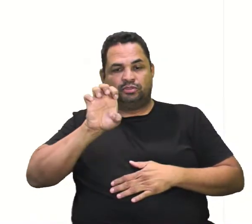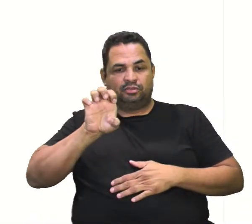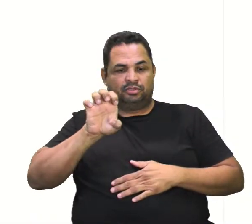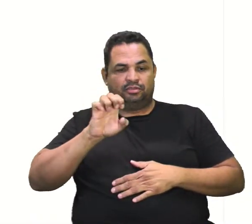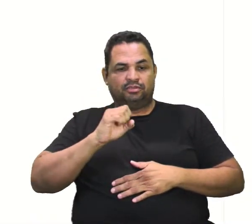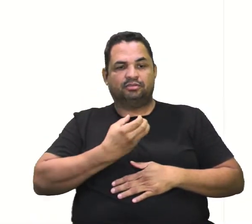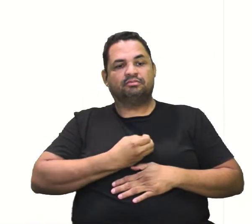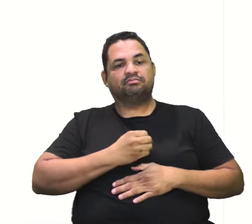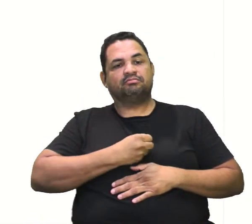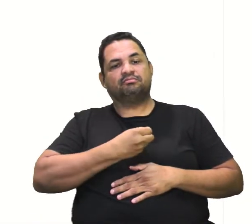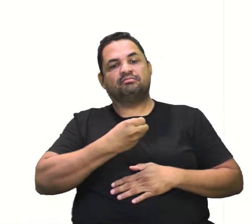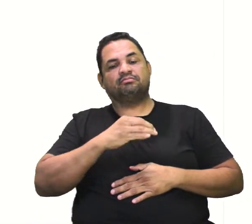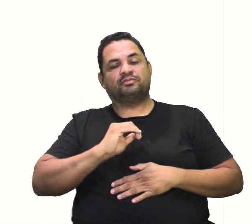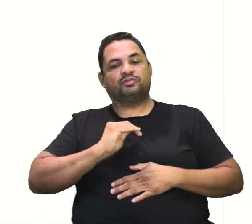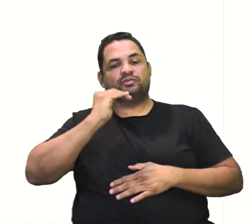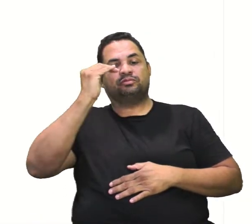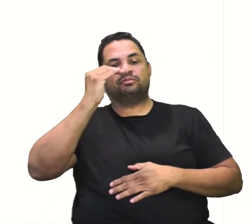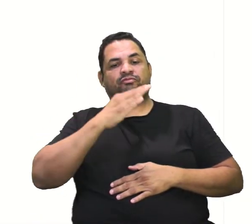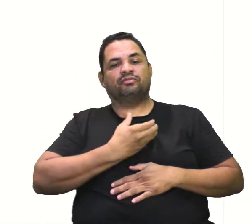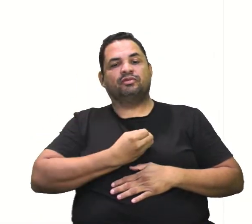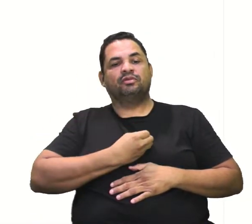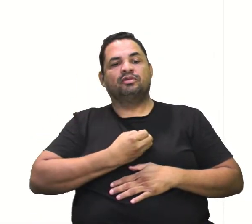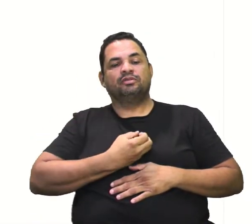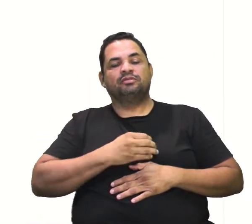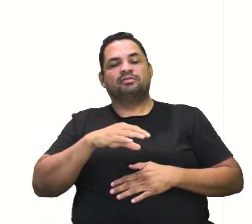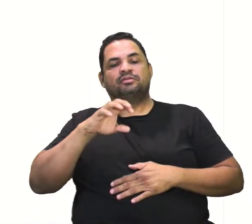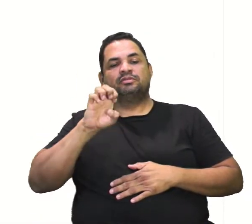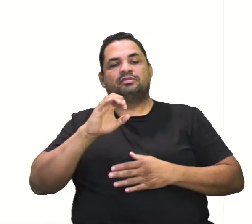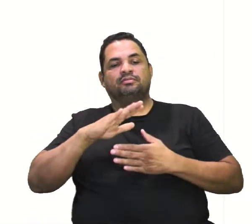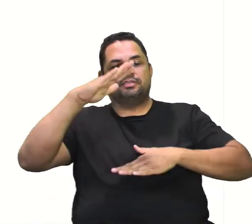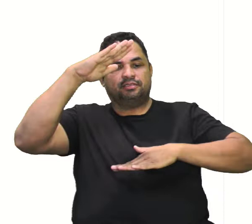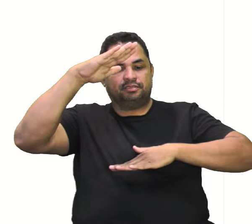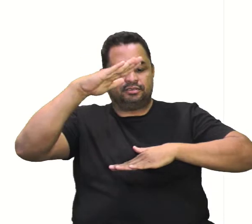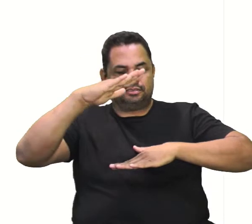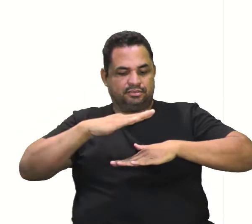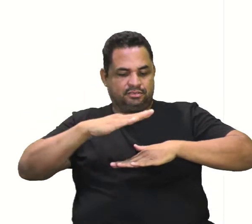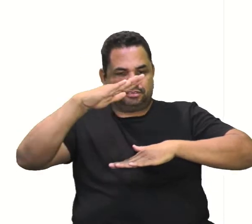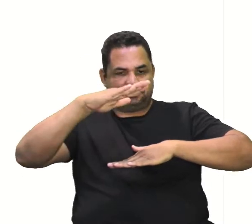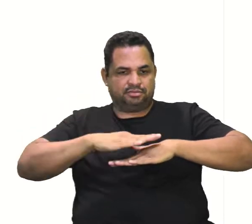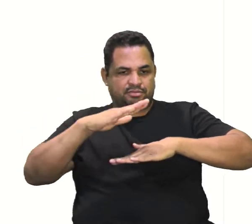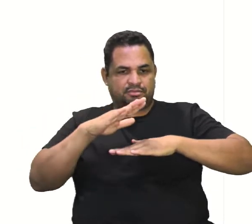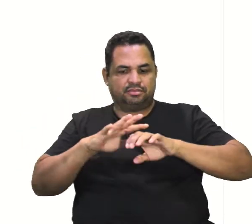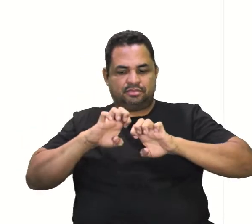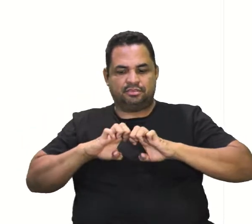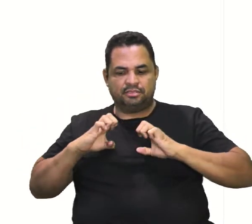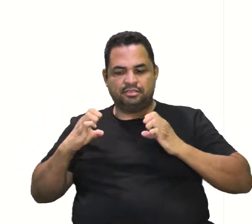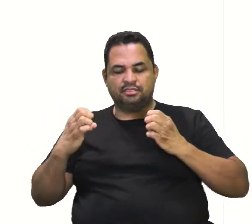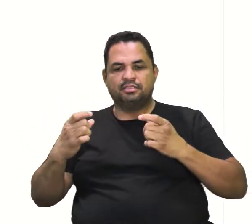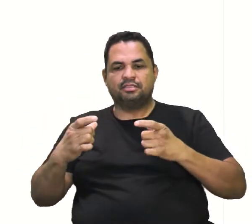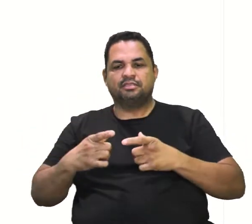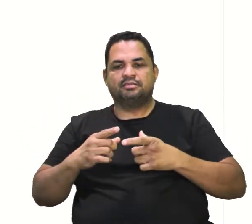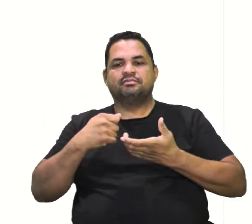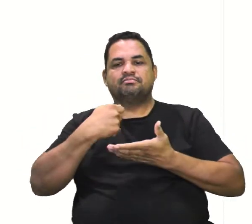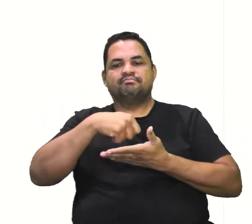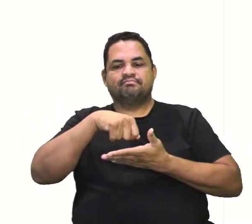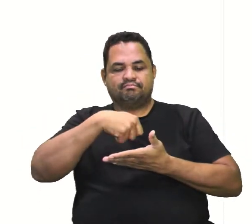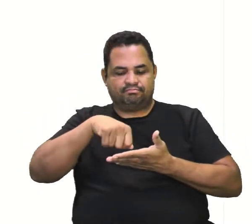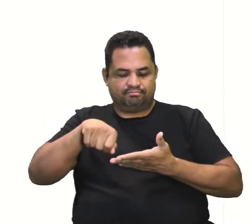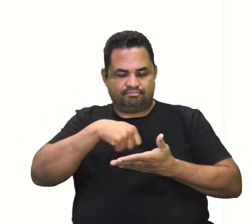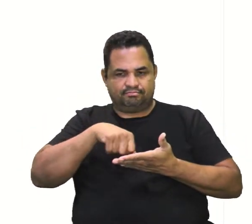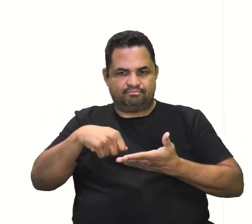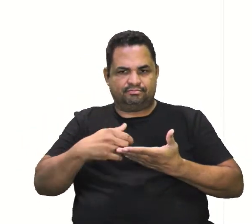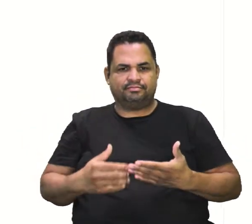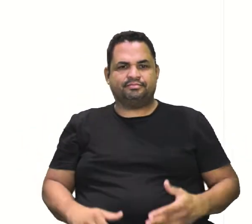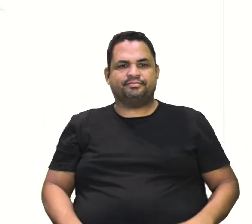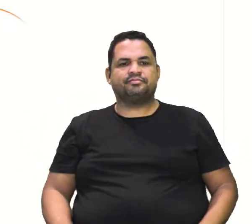ou seja, quanto maior a excentricidade, mais achatada é a elipse. E aí tem que anotar. Vamos anotar essa